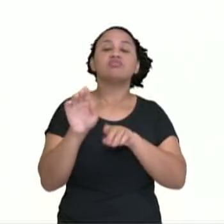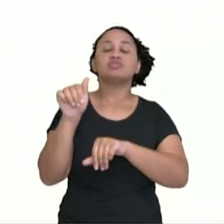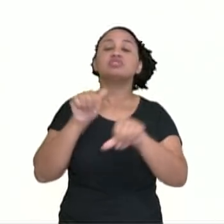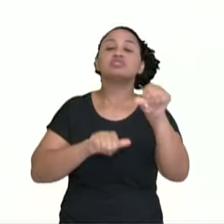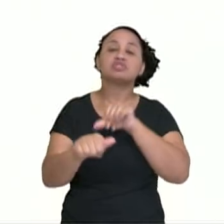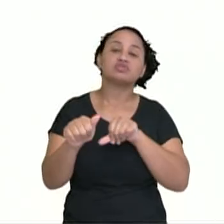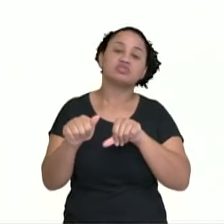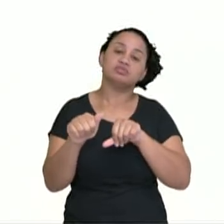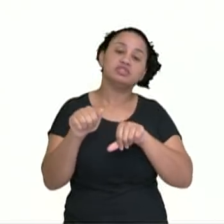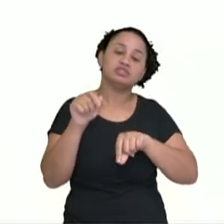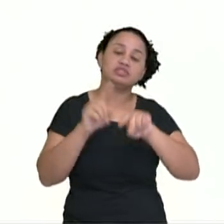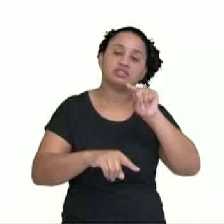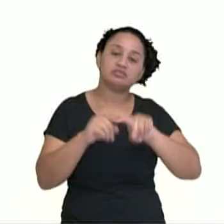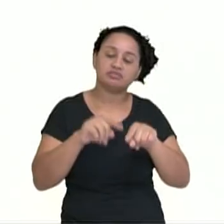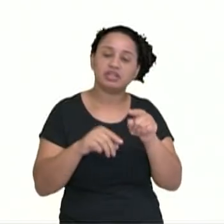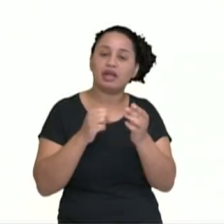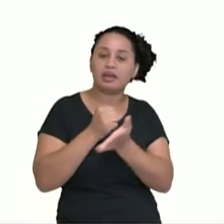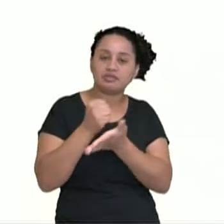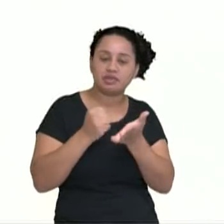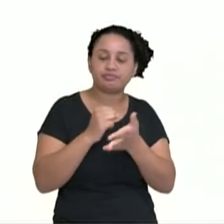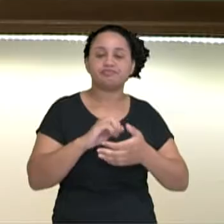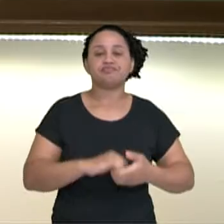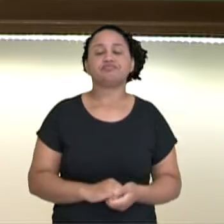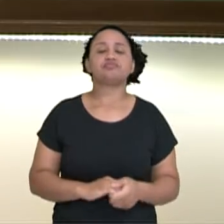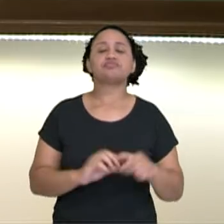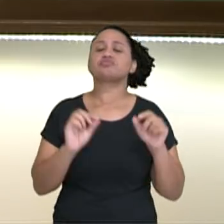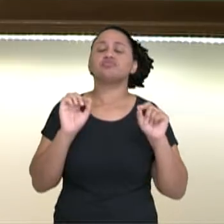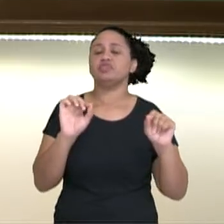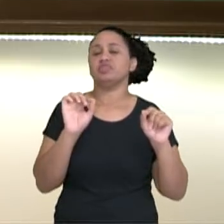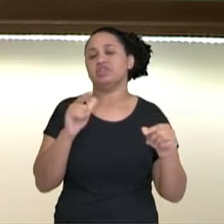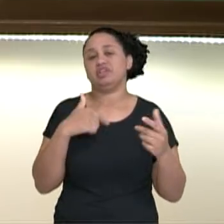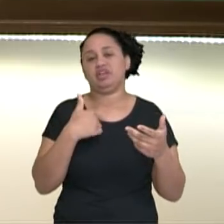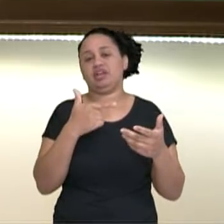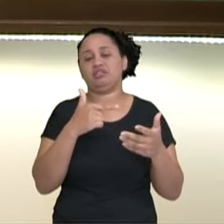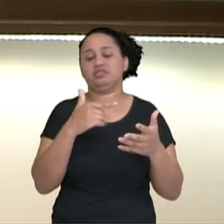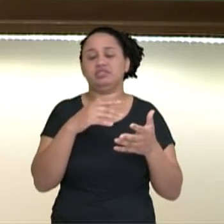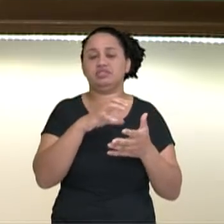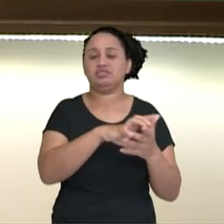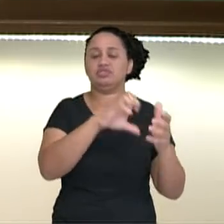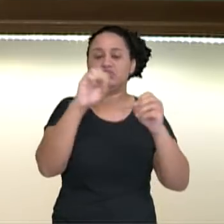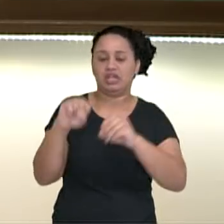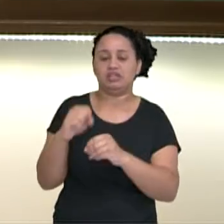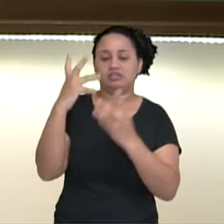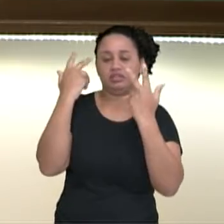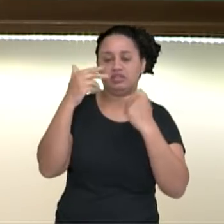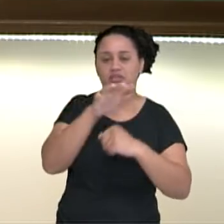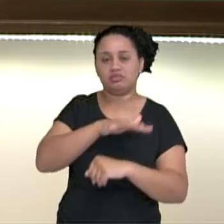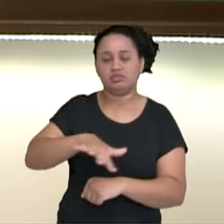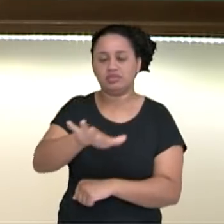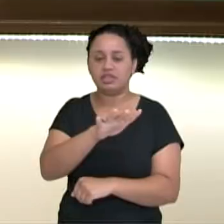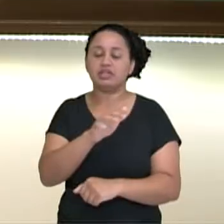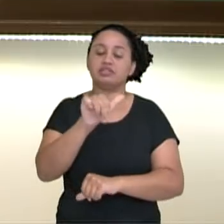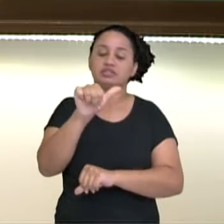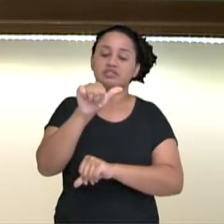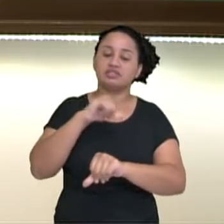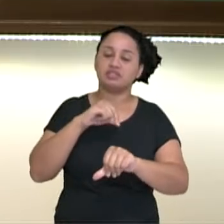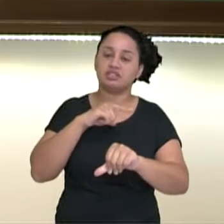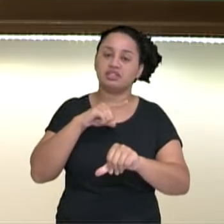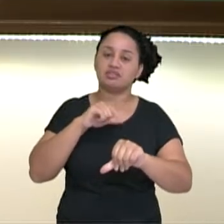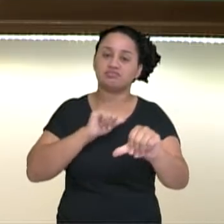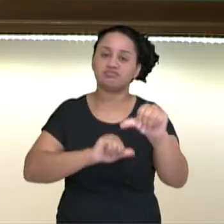das matérias-primas. As matérias-primas são aquelas que são retiradas da natureza e vão sofrer uma